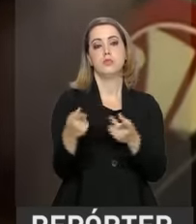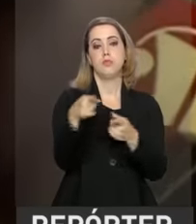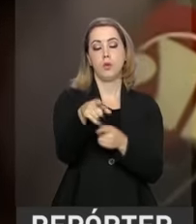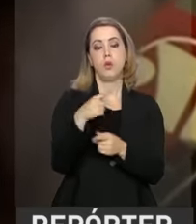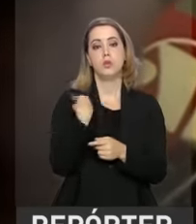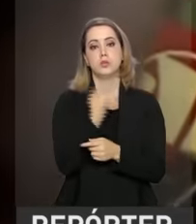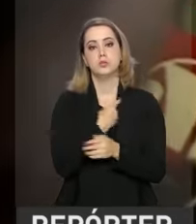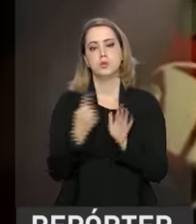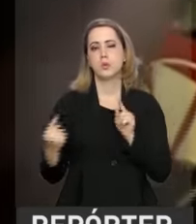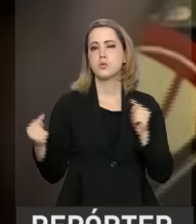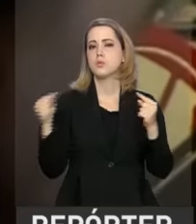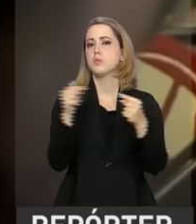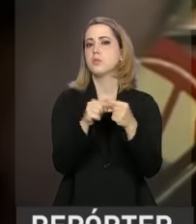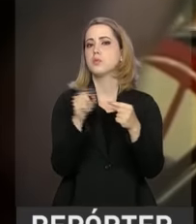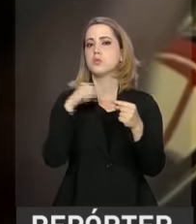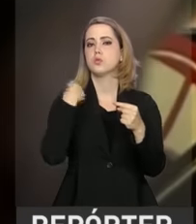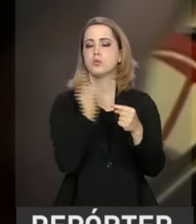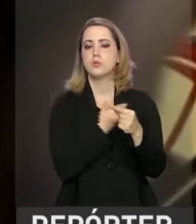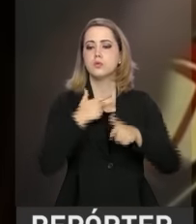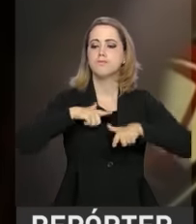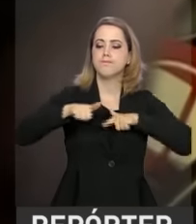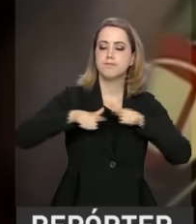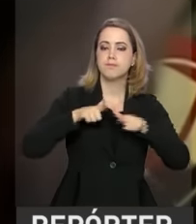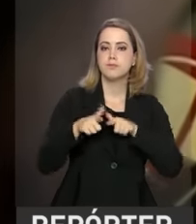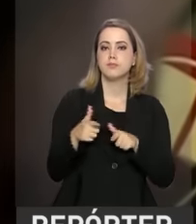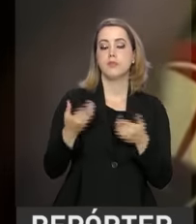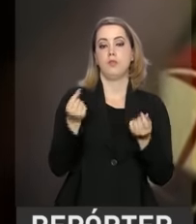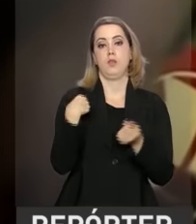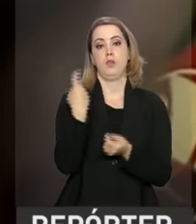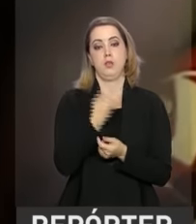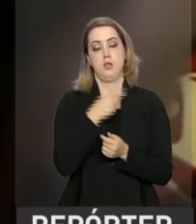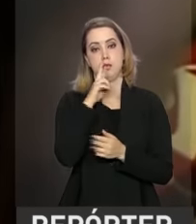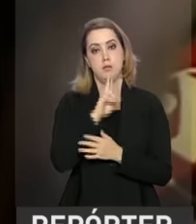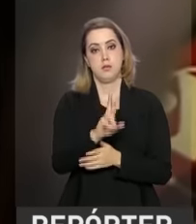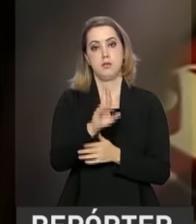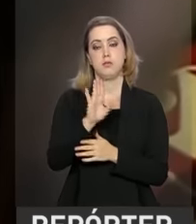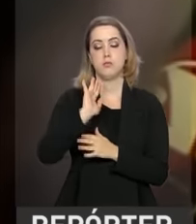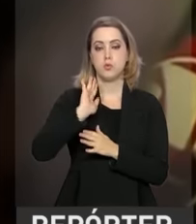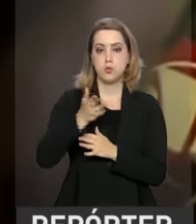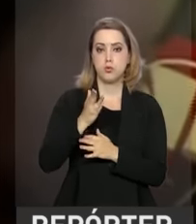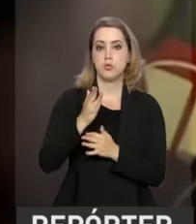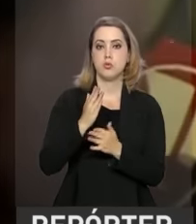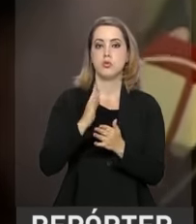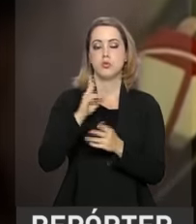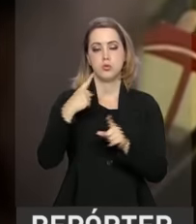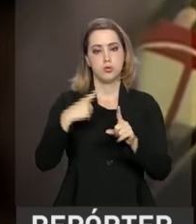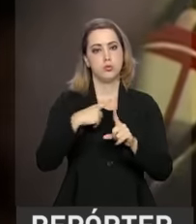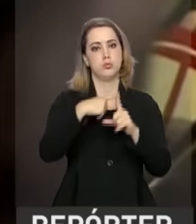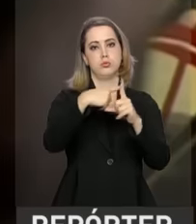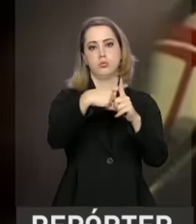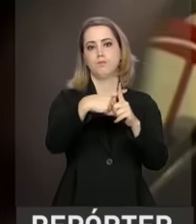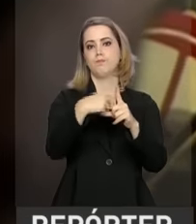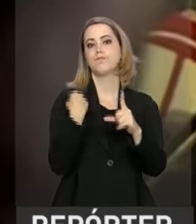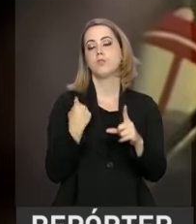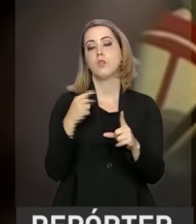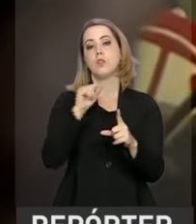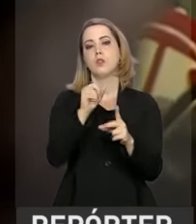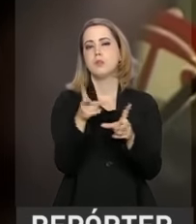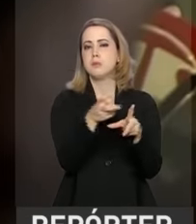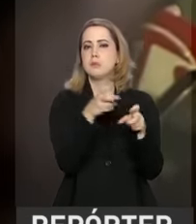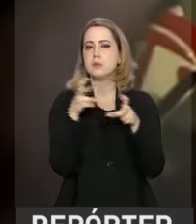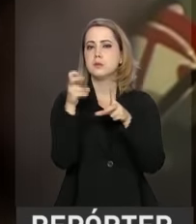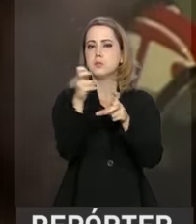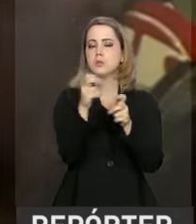é o nosso objetivo, é para isso que nós estamos trabalhando e os resultados estão positivos. A expectativa da economia